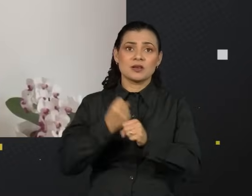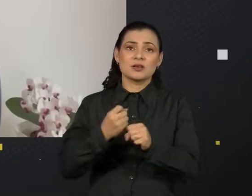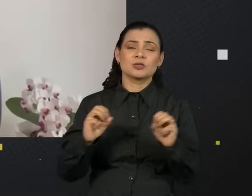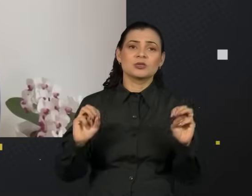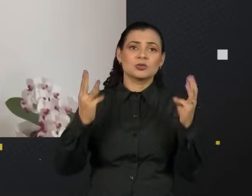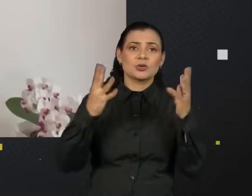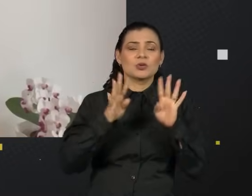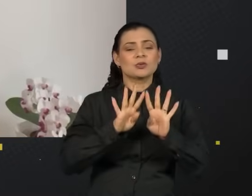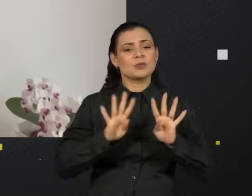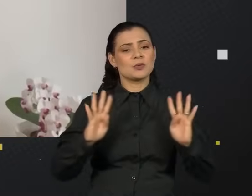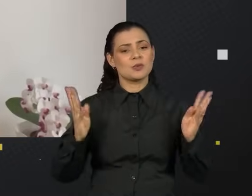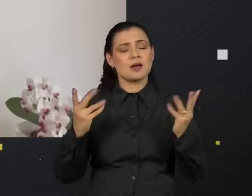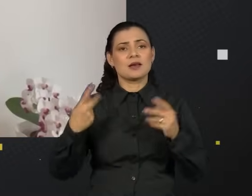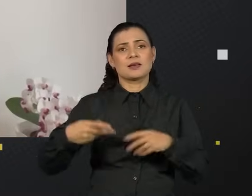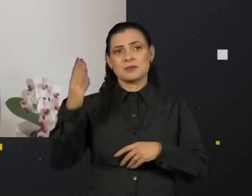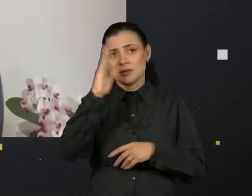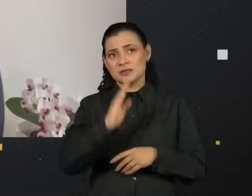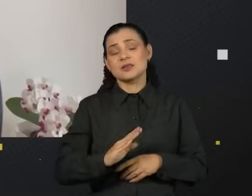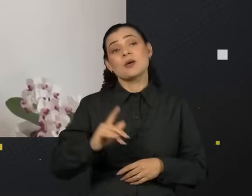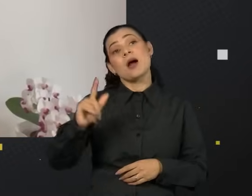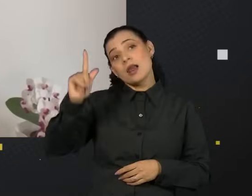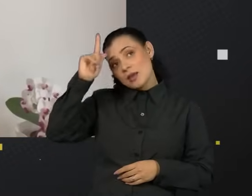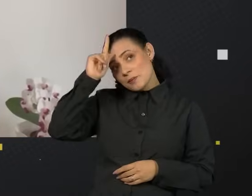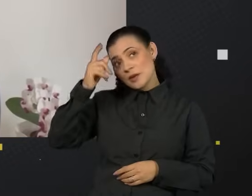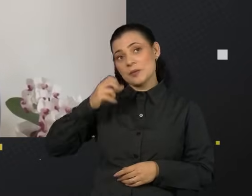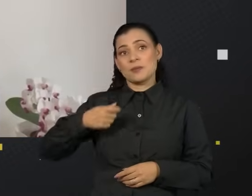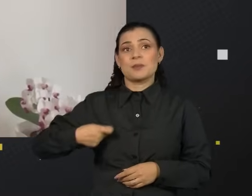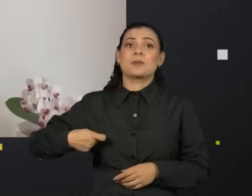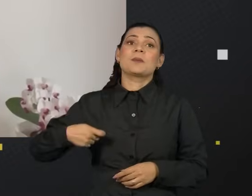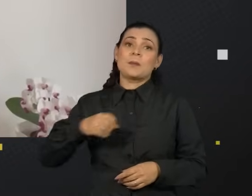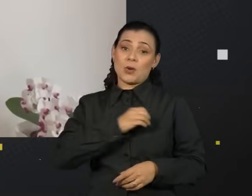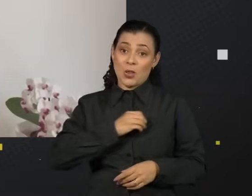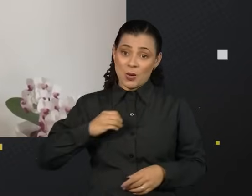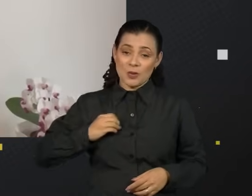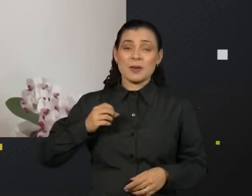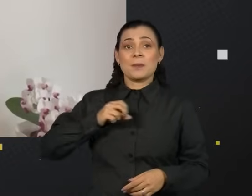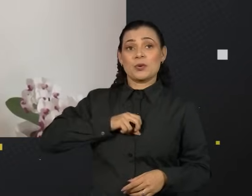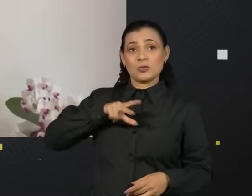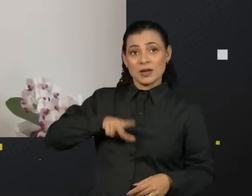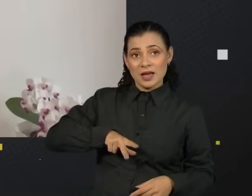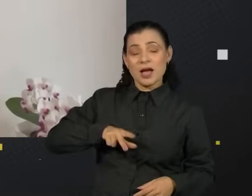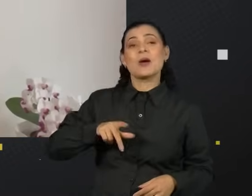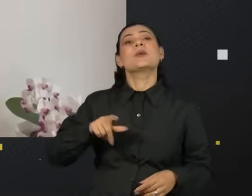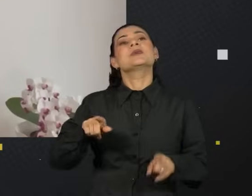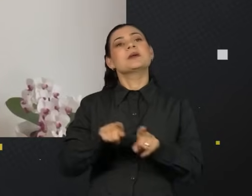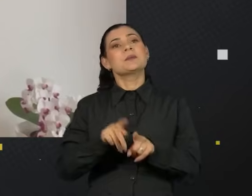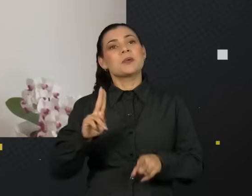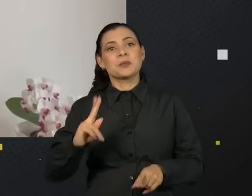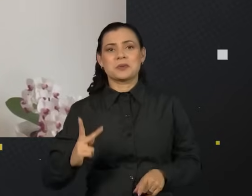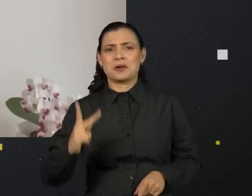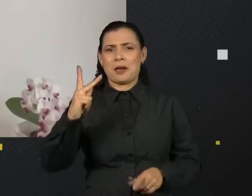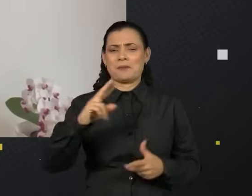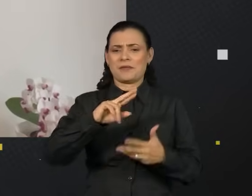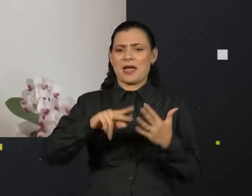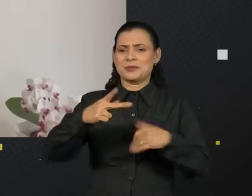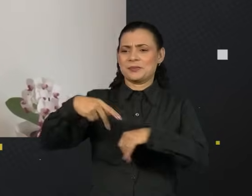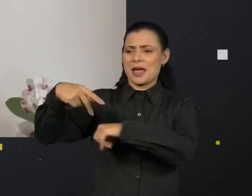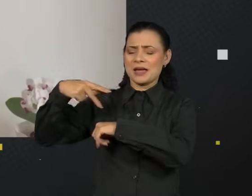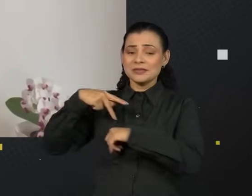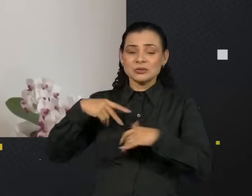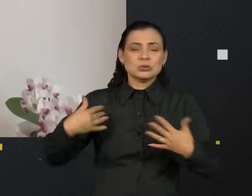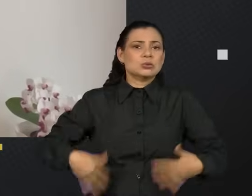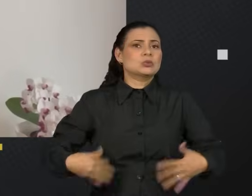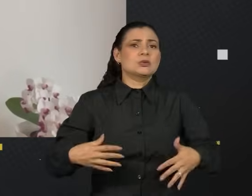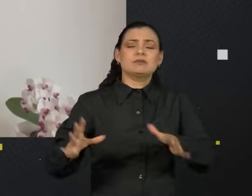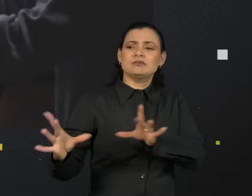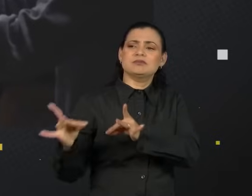também no Brasil, na Alemanha, em Portugal, na Polônia, depois na Inglaterra. Enfim, para mim esta